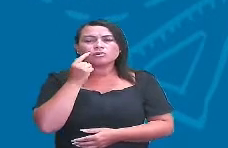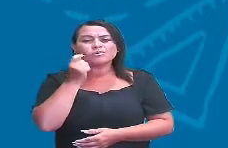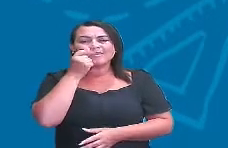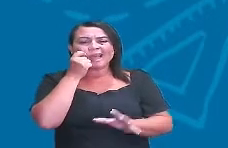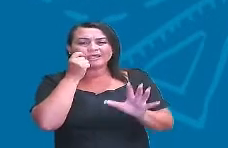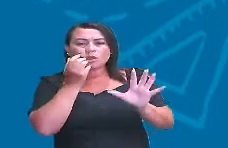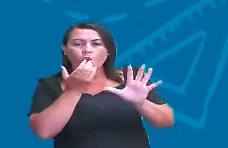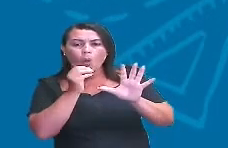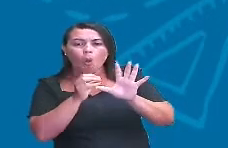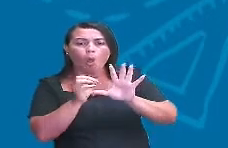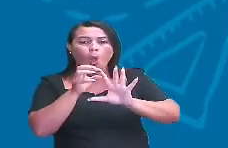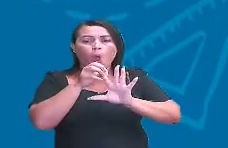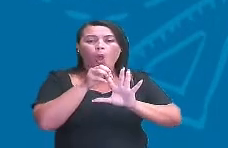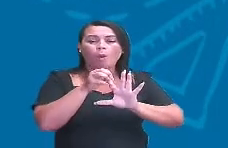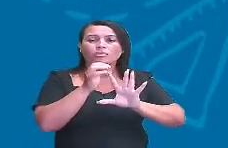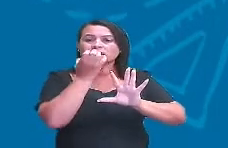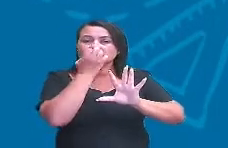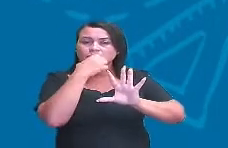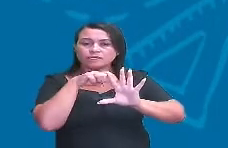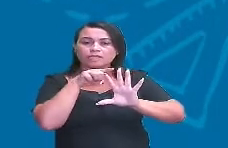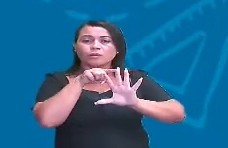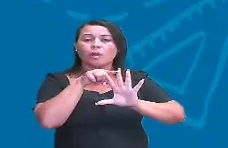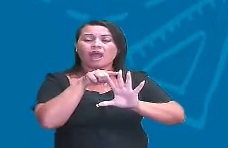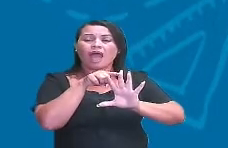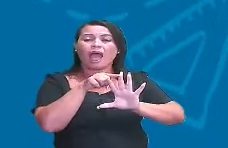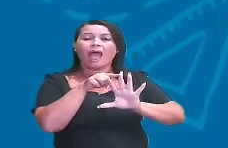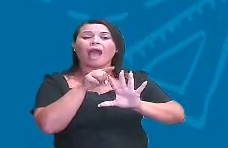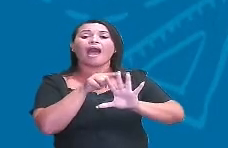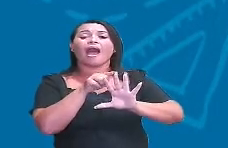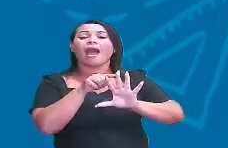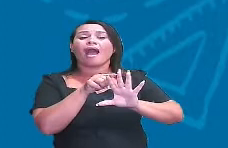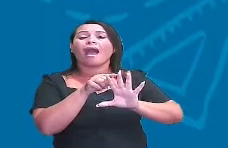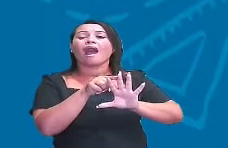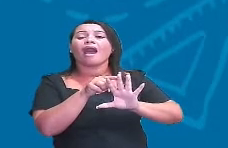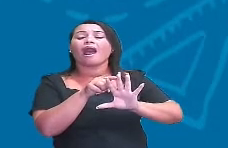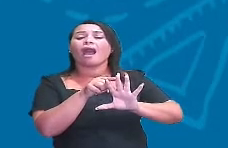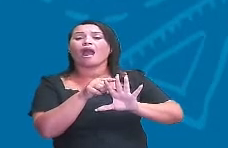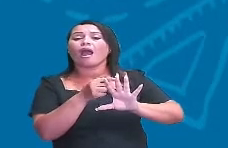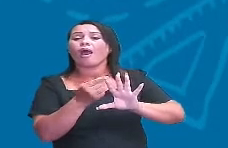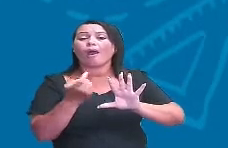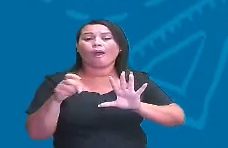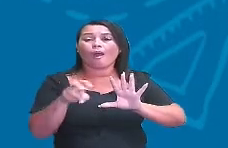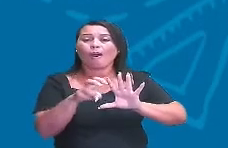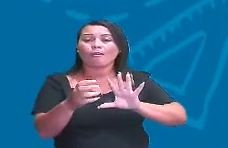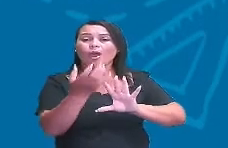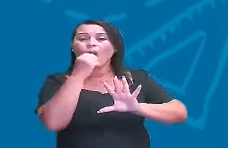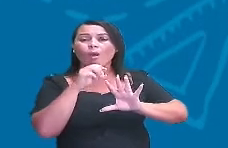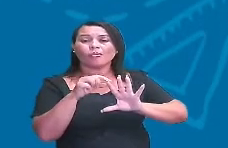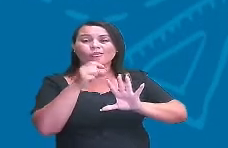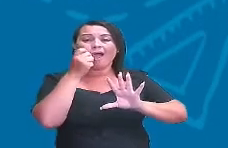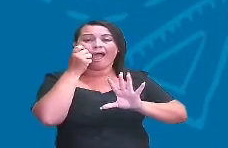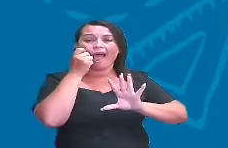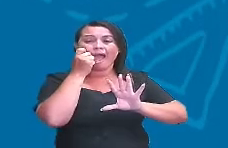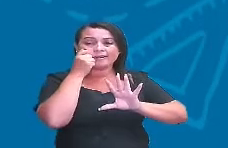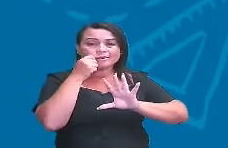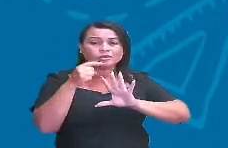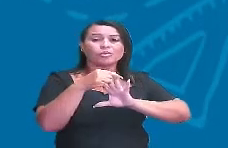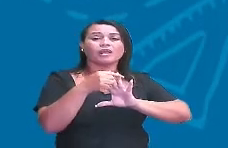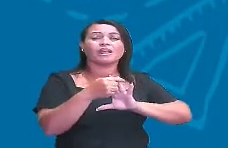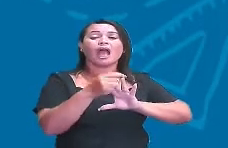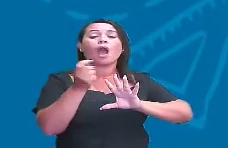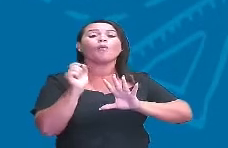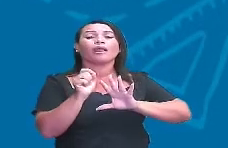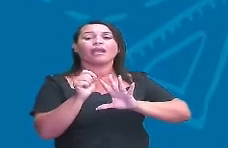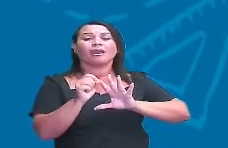milho, a cobra alimenta-se do ratinho e a coruja se alimenta da cobra, tá certo? O